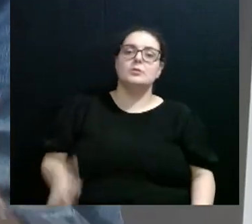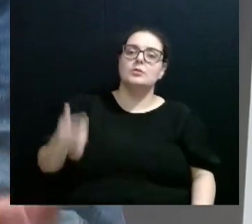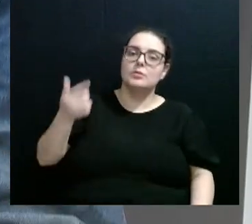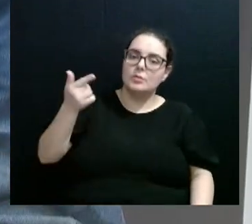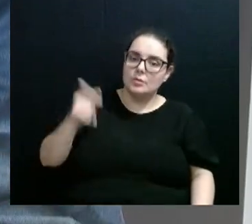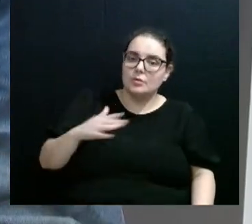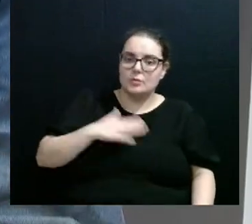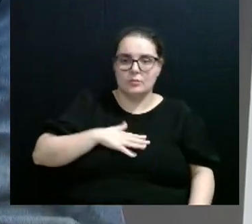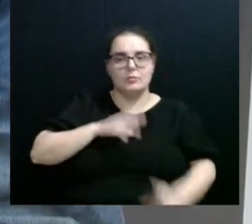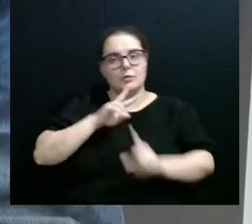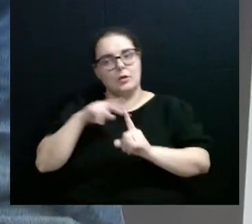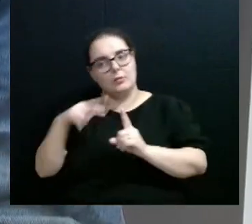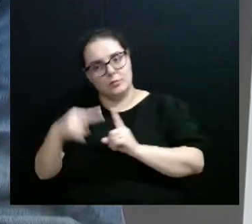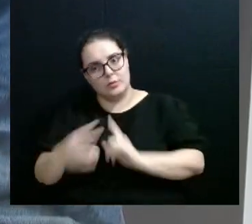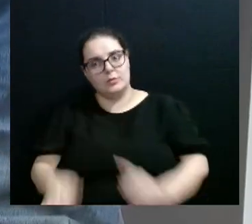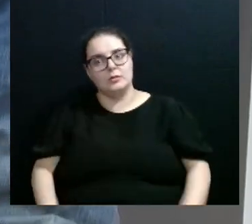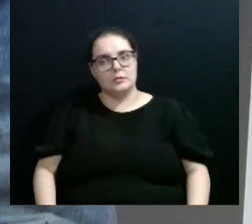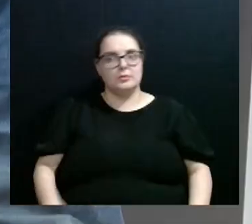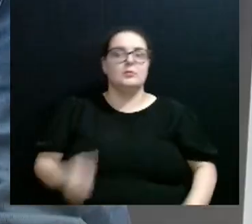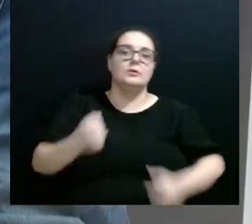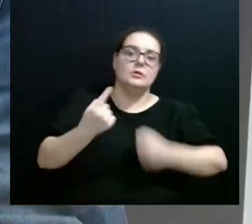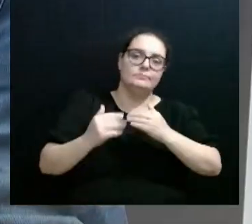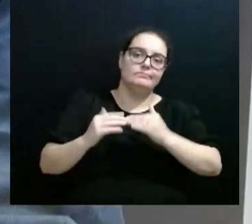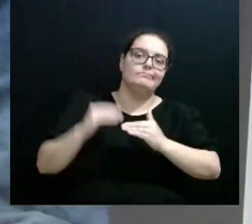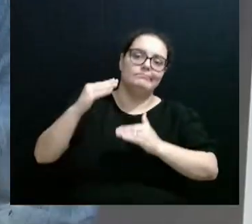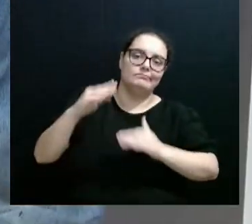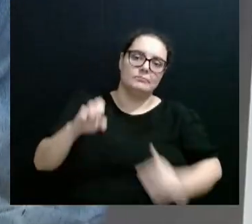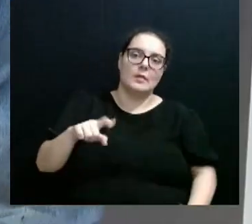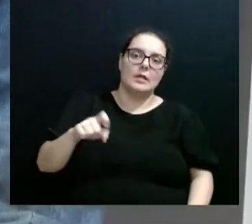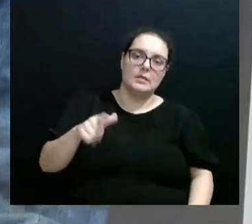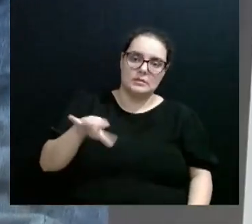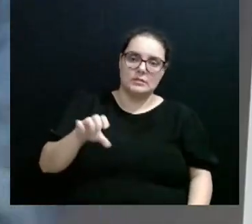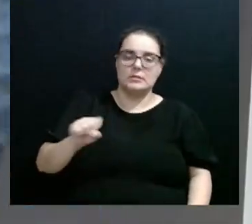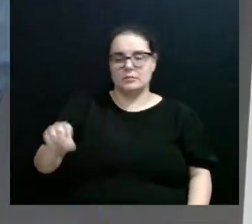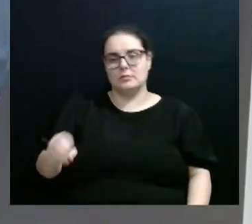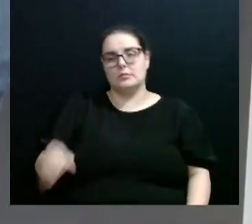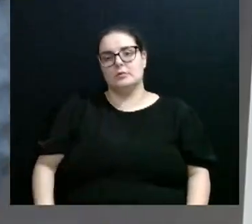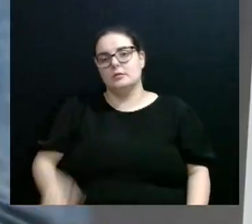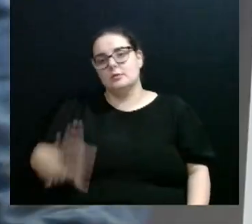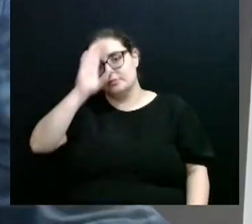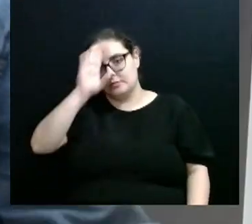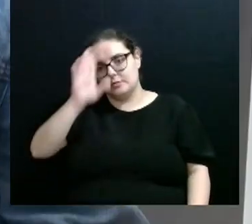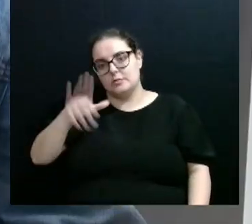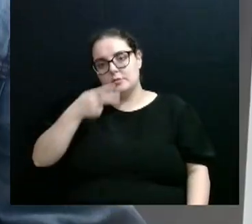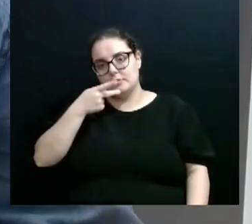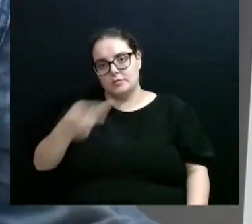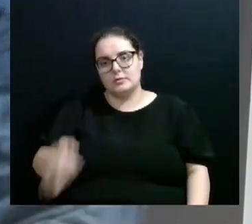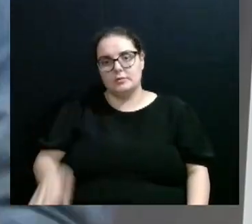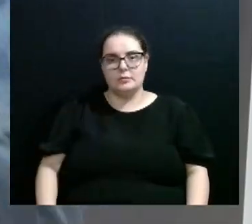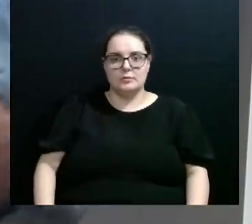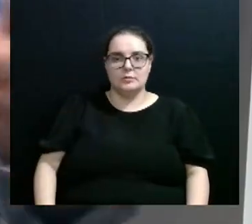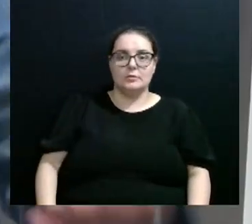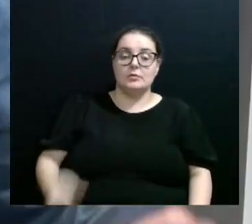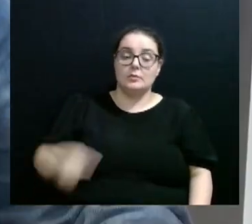vista, havendo alguns excessos. Principalmente quando se vai no Cambuí, quando se vai no Barão do Itapura e outros bares